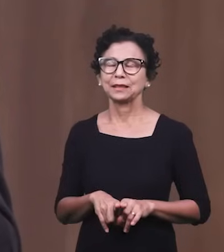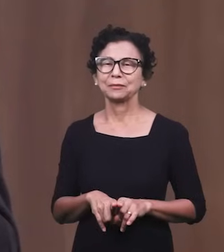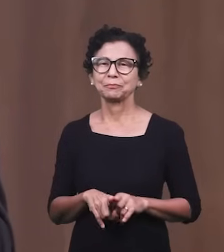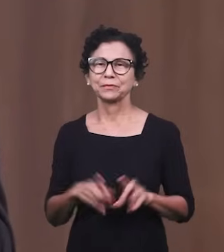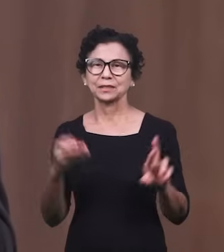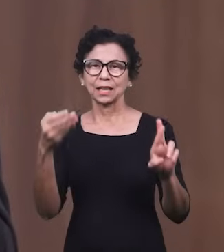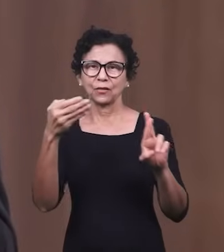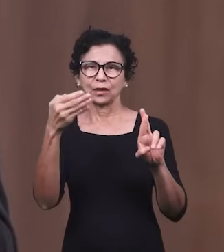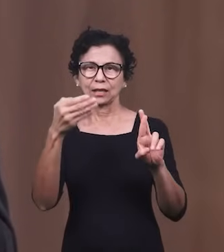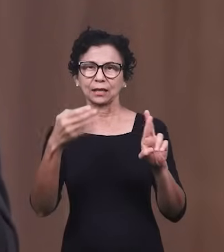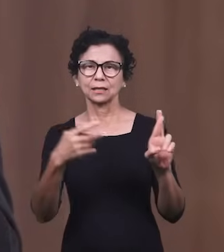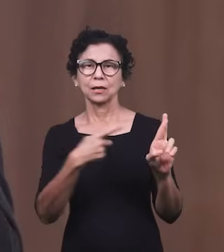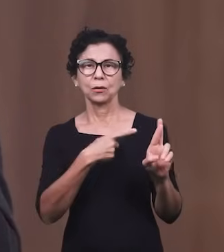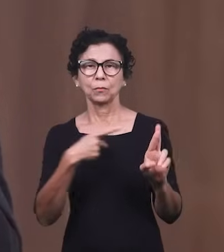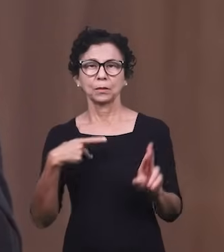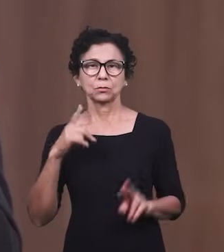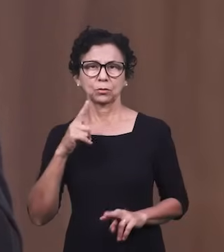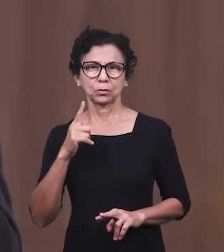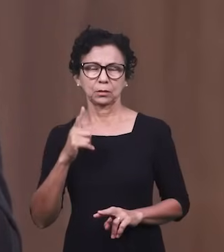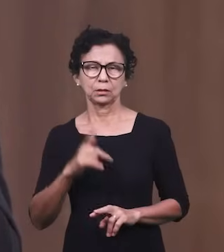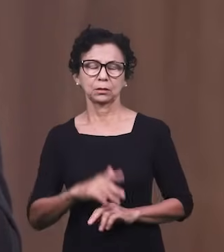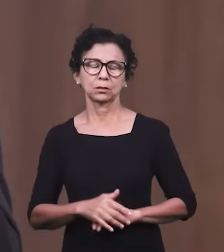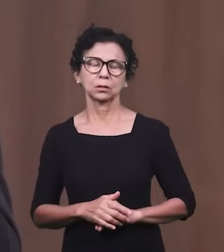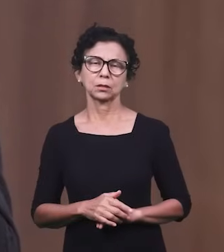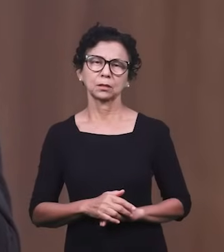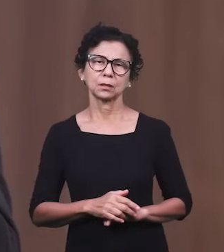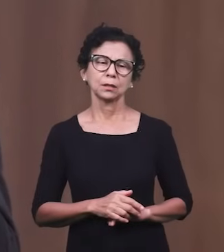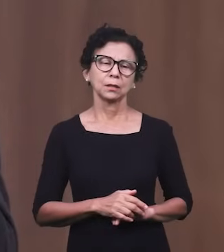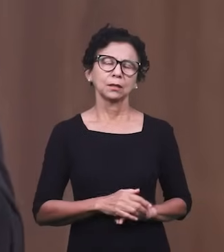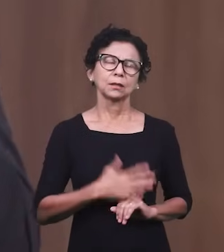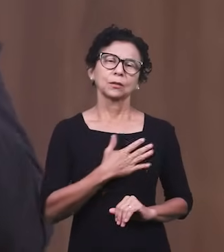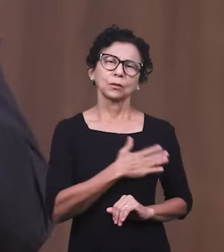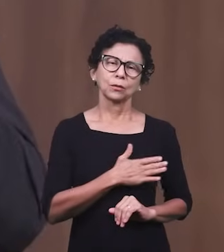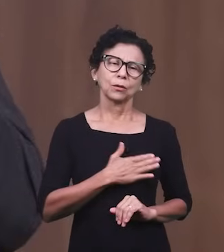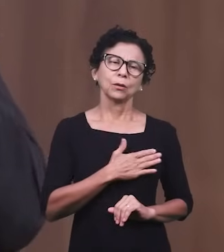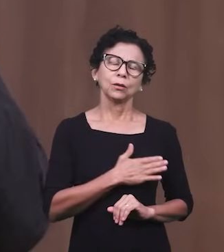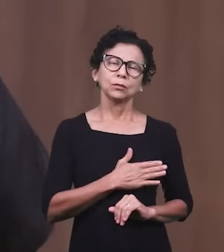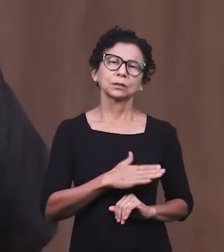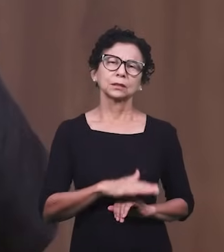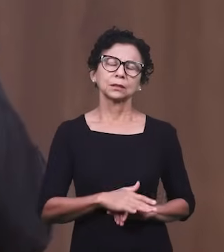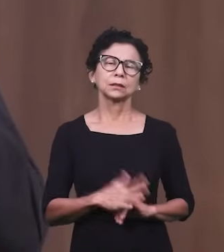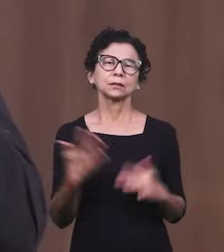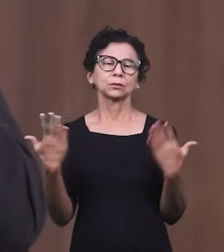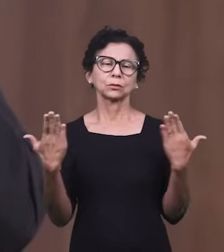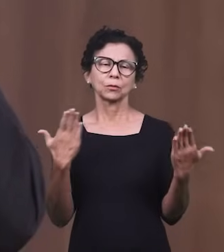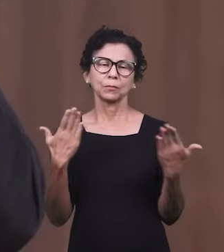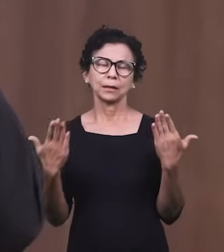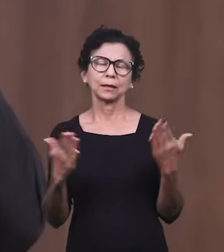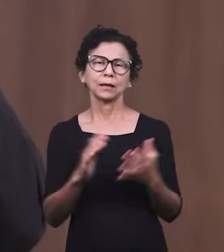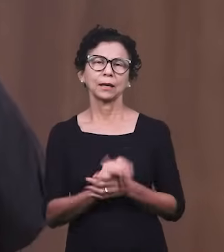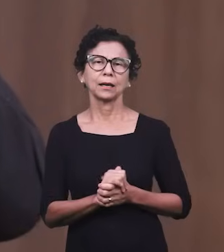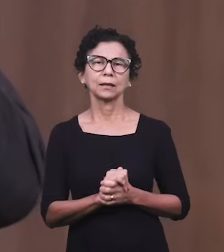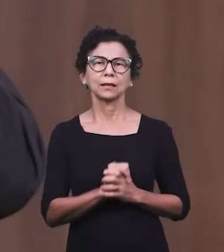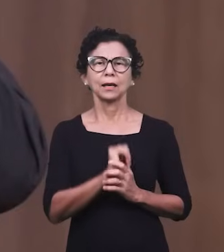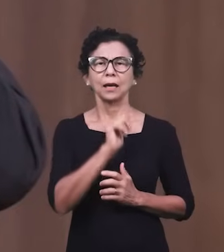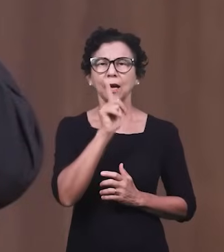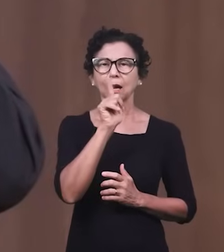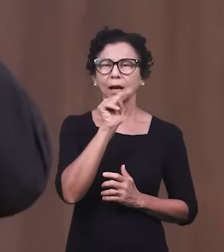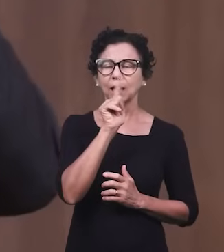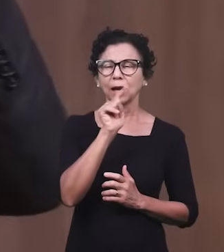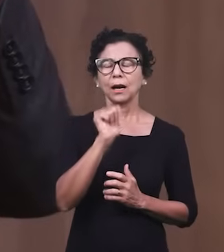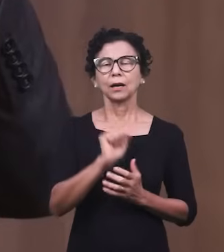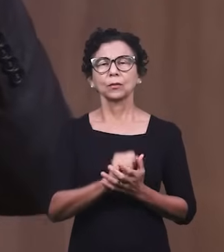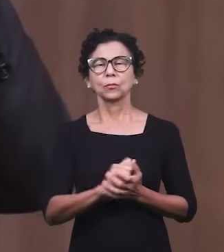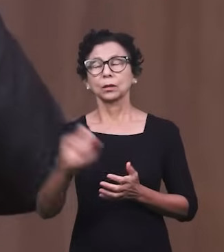eh muito de falar esse exemplo dessa árvore né o desenvolvimento dos seus pendões a a luz ela